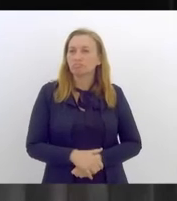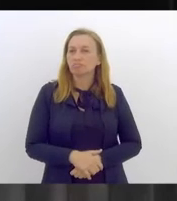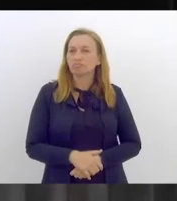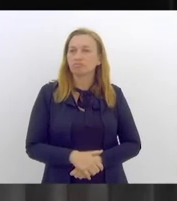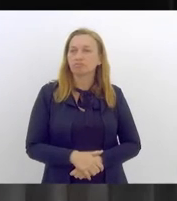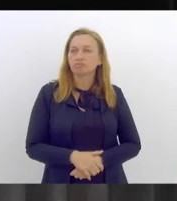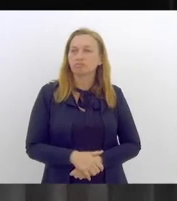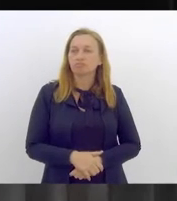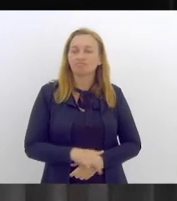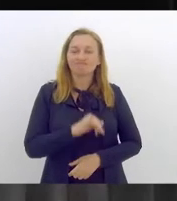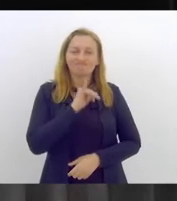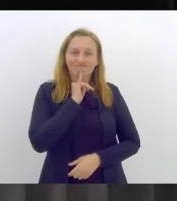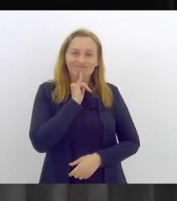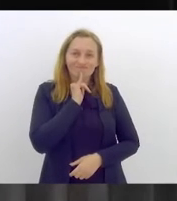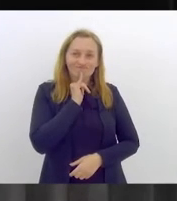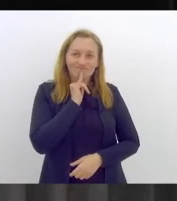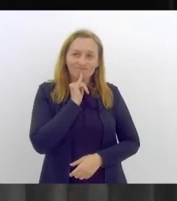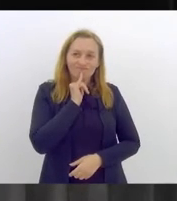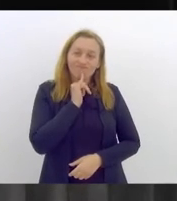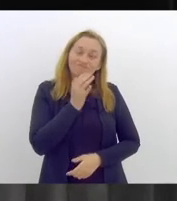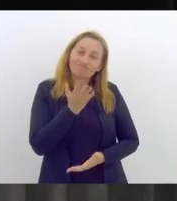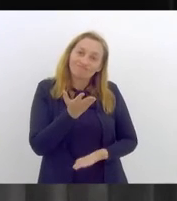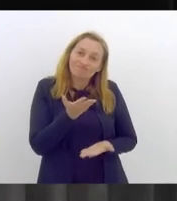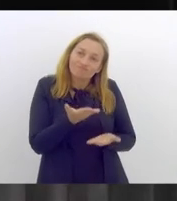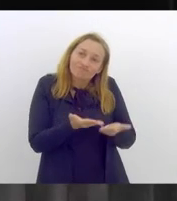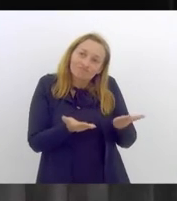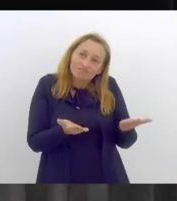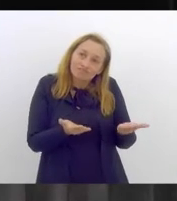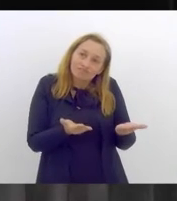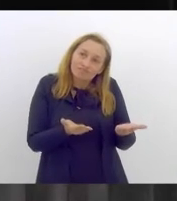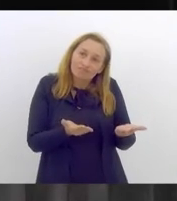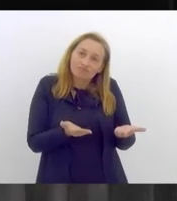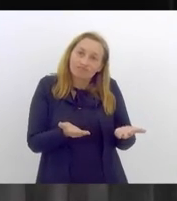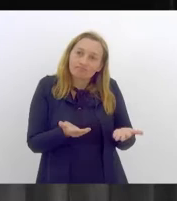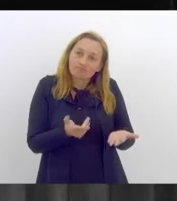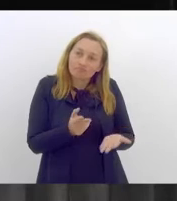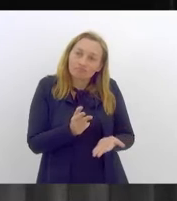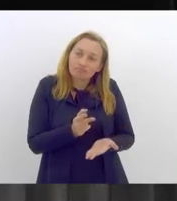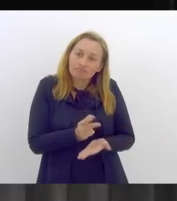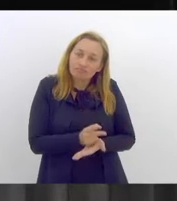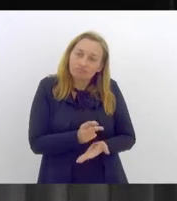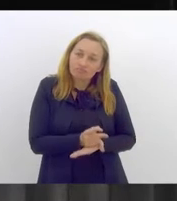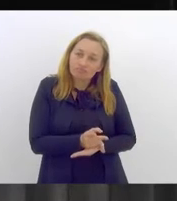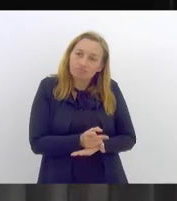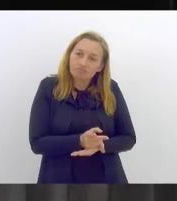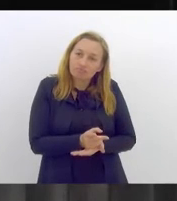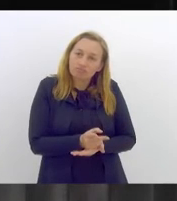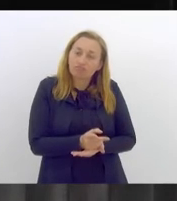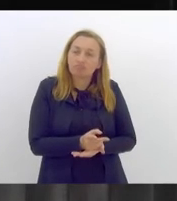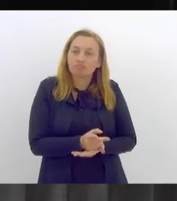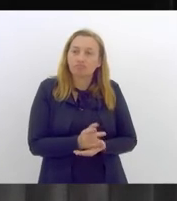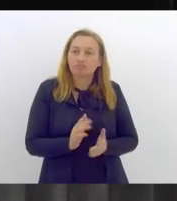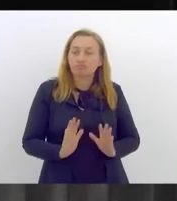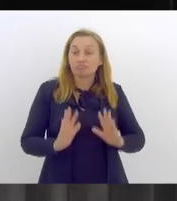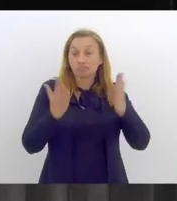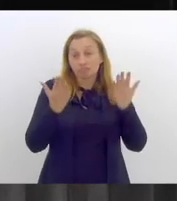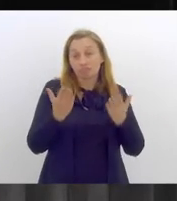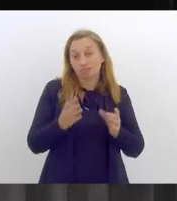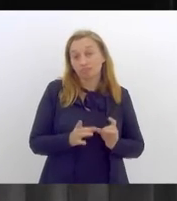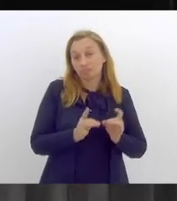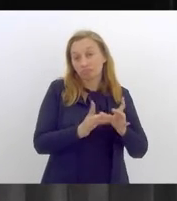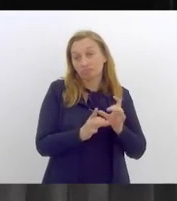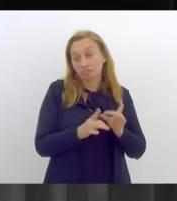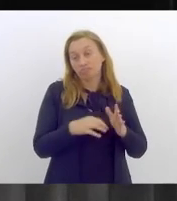nós, infelizmente, vislumbramos que, ainda que a farra da SEDAI, a olhos vistos,